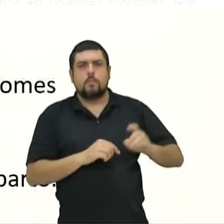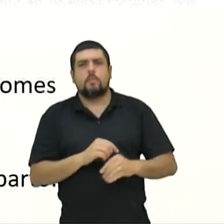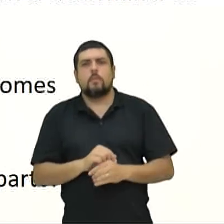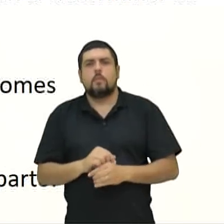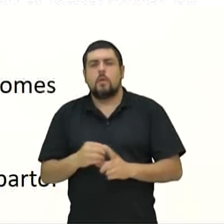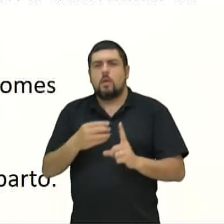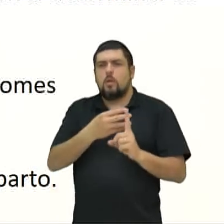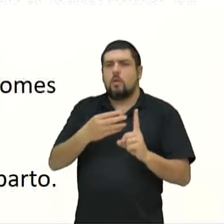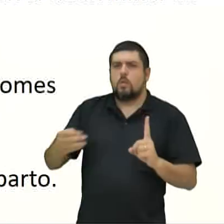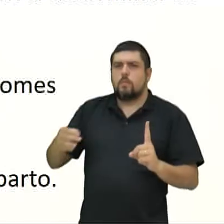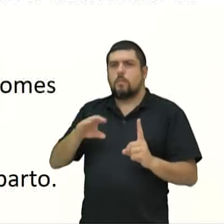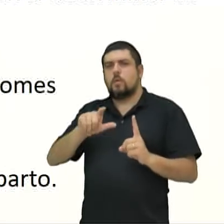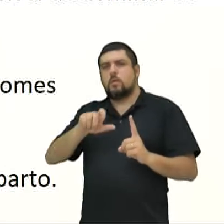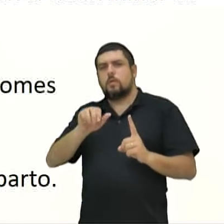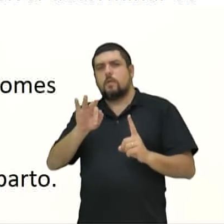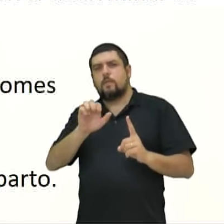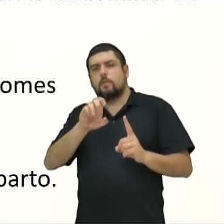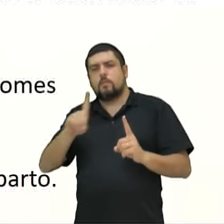possui cariótipo